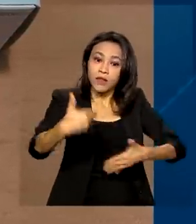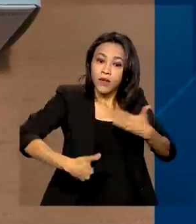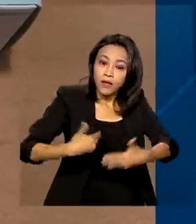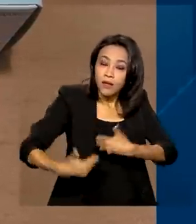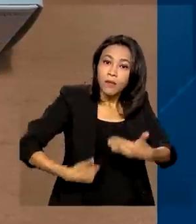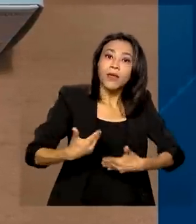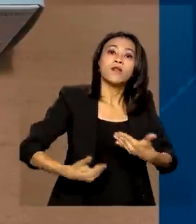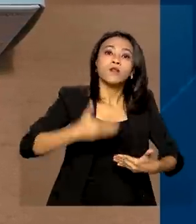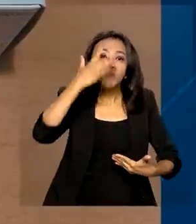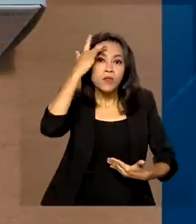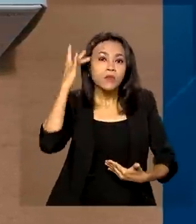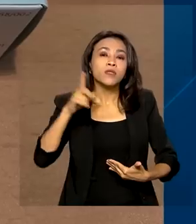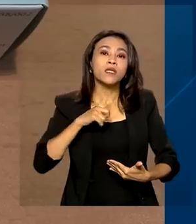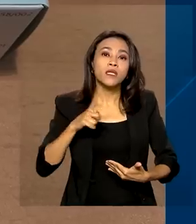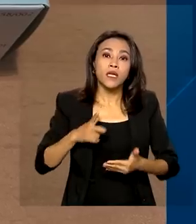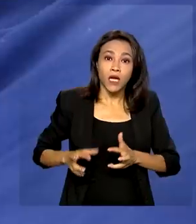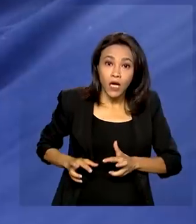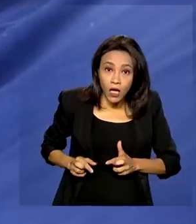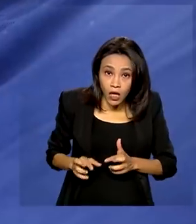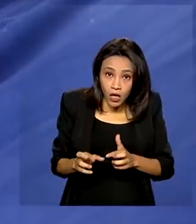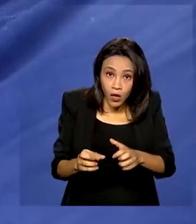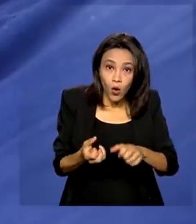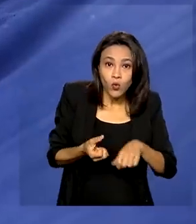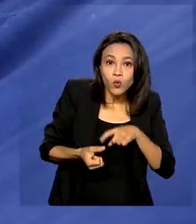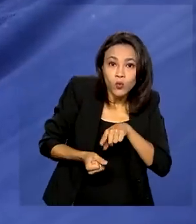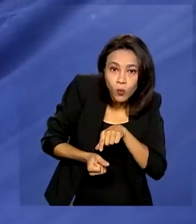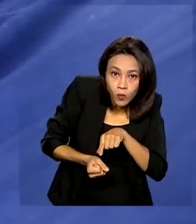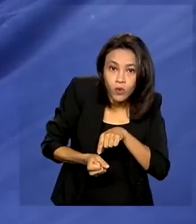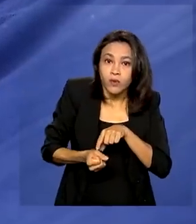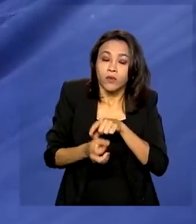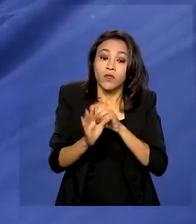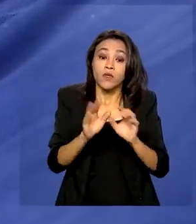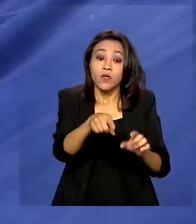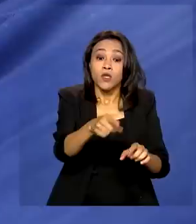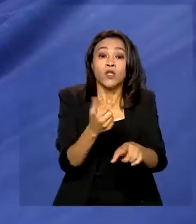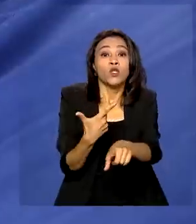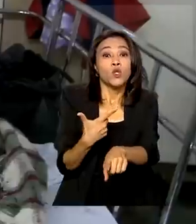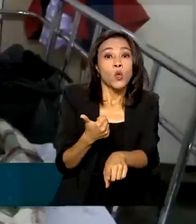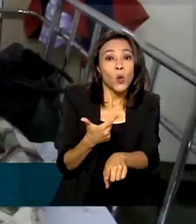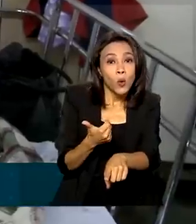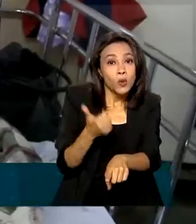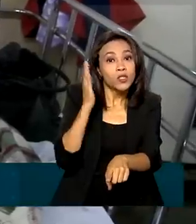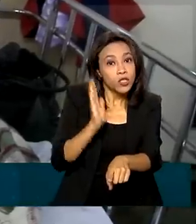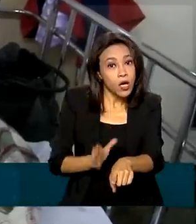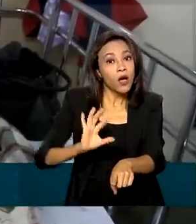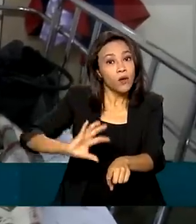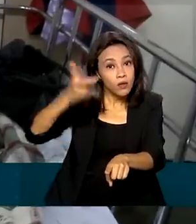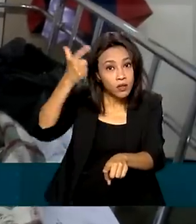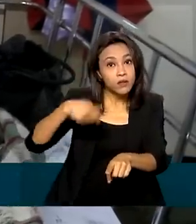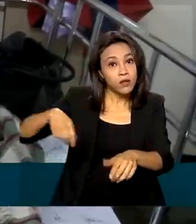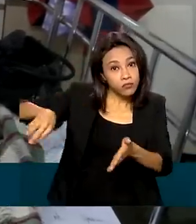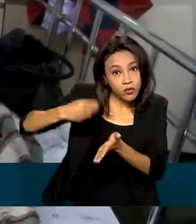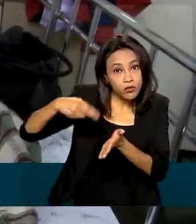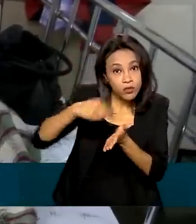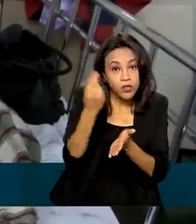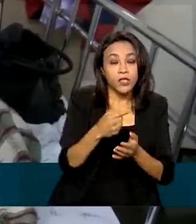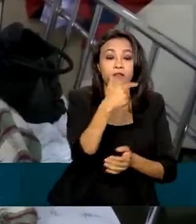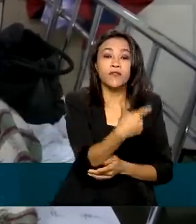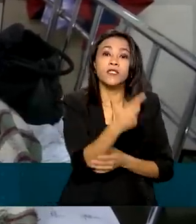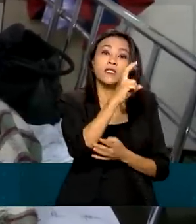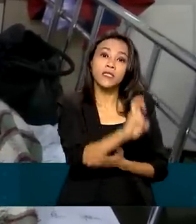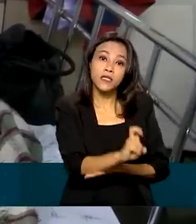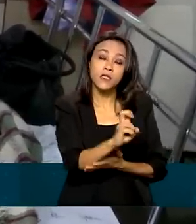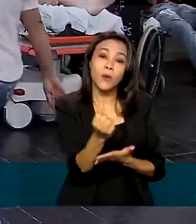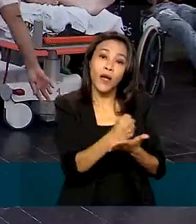pacientes com câncer colorretal só neste ano 12 procedimentos e 25 medicamentos foram